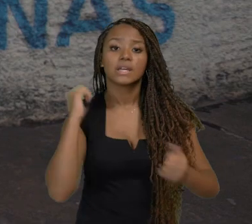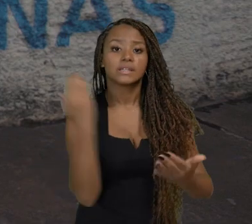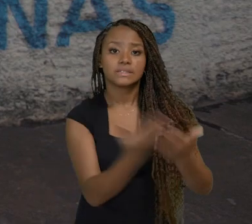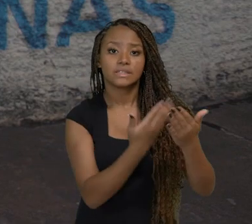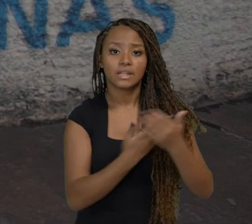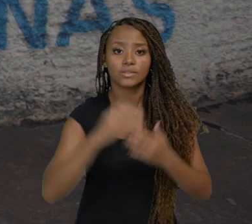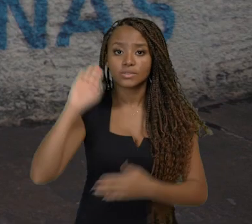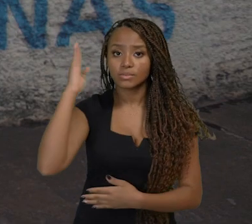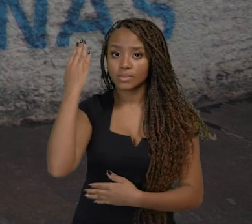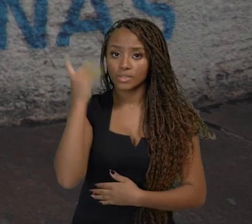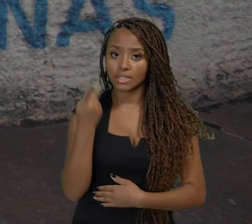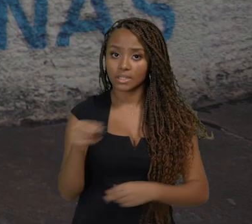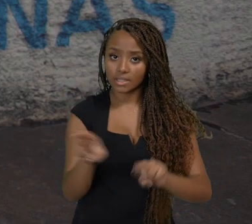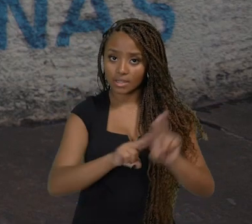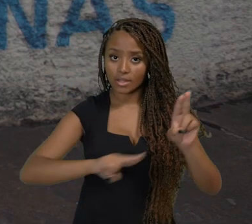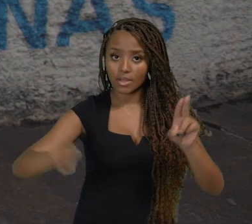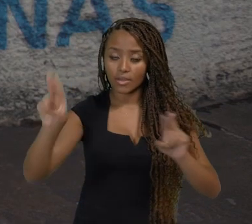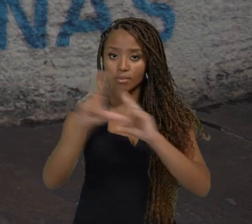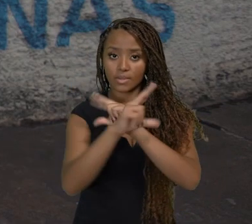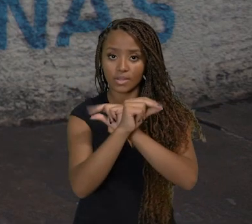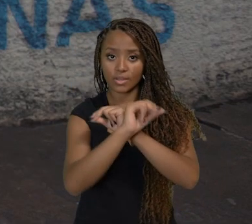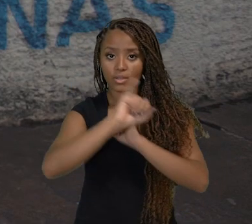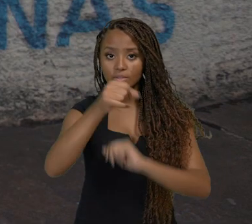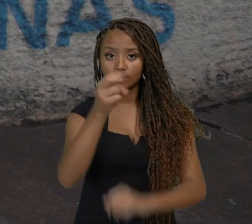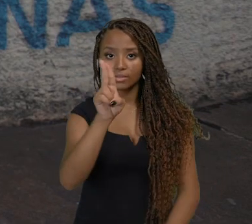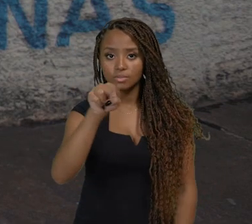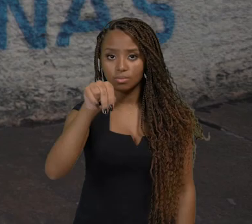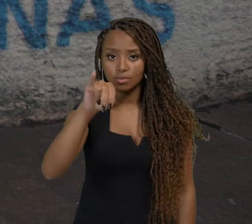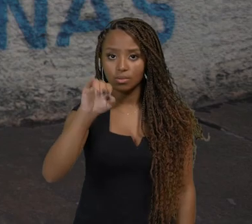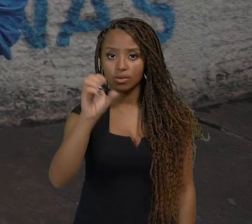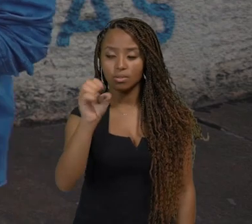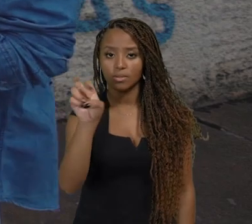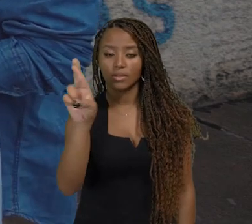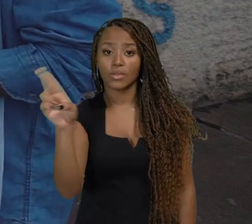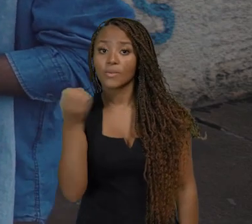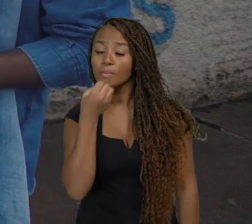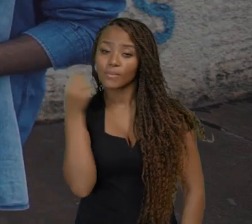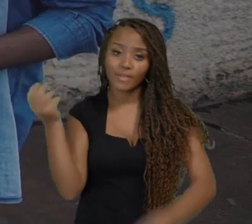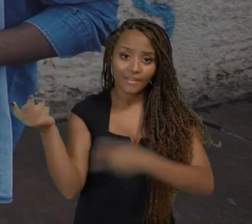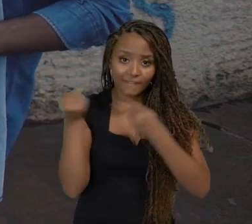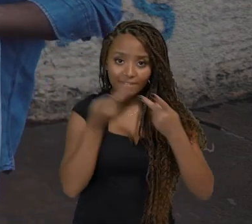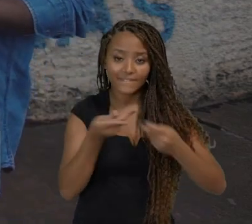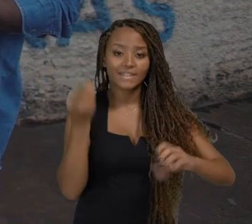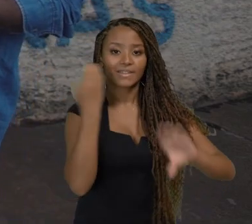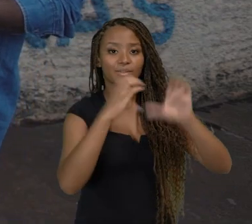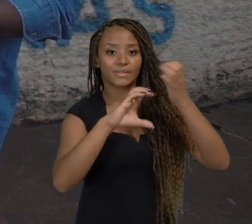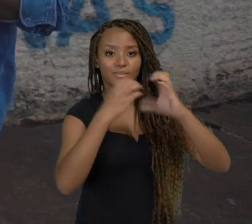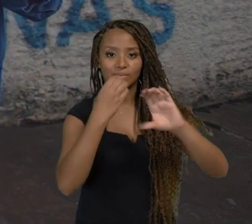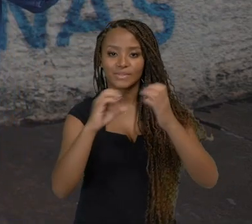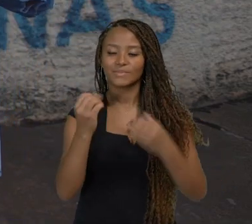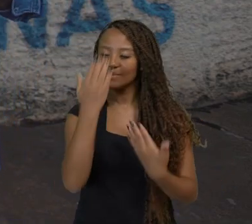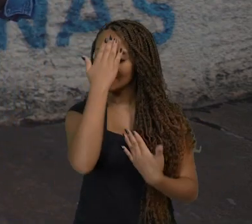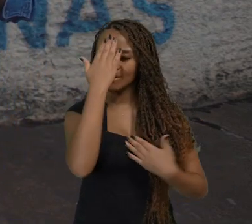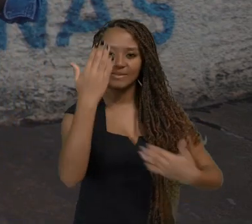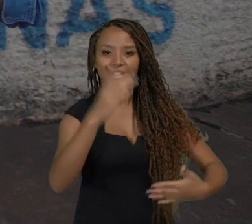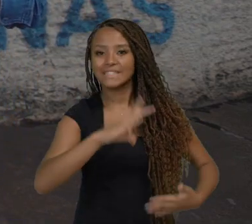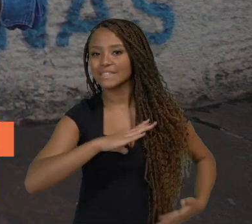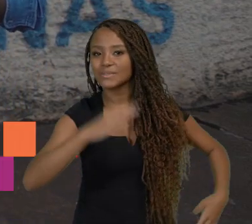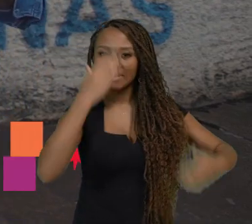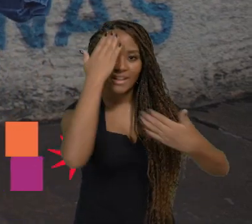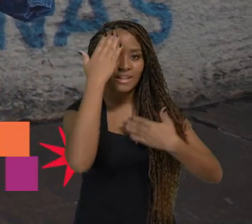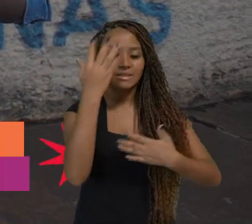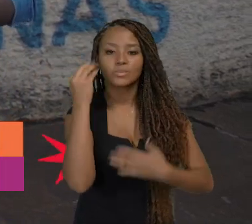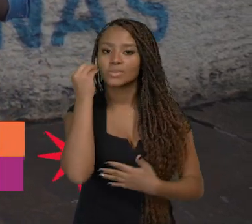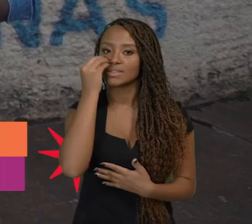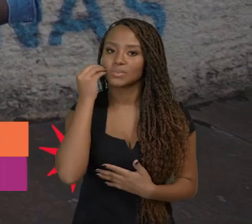aqui da UFO Campus Patos de Minas, Júnior Bezerra. Seja bem-vindo ao Comunica, Júnior. Muito obrigado, Brenda. Tenho muito a agradecer